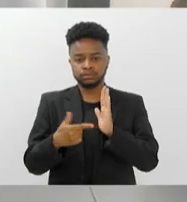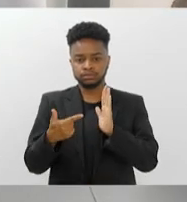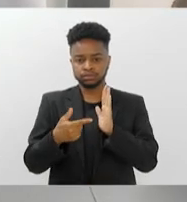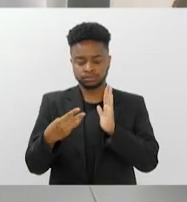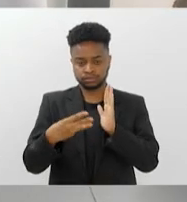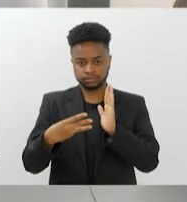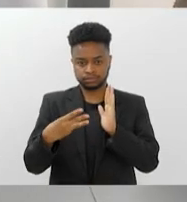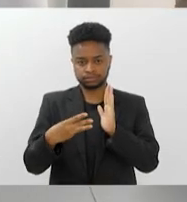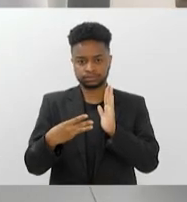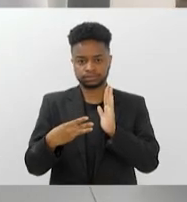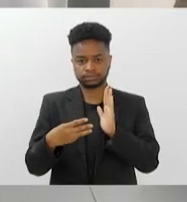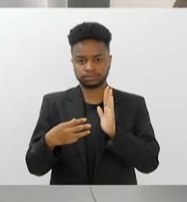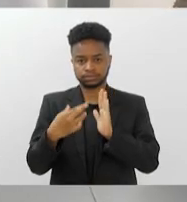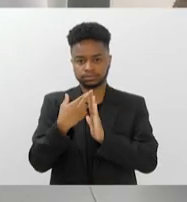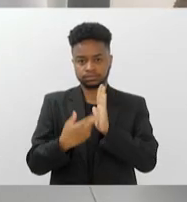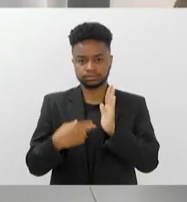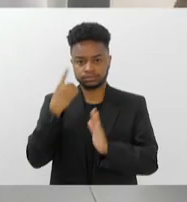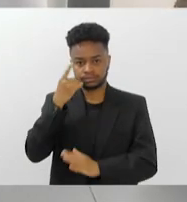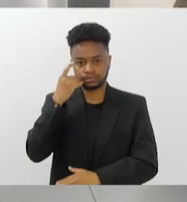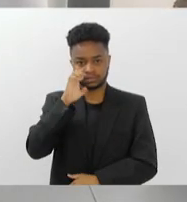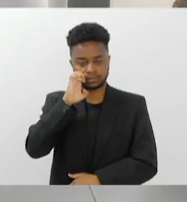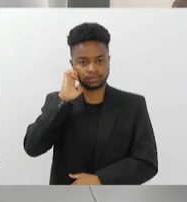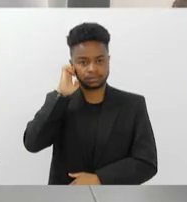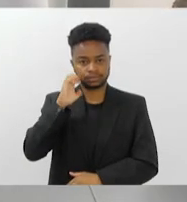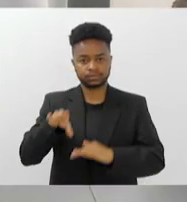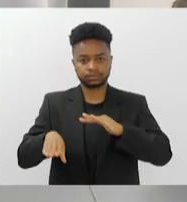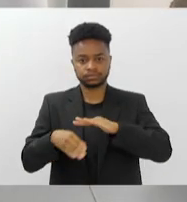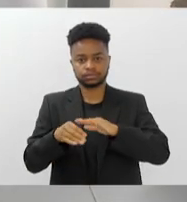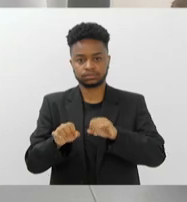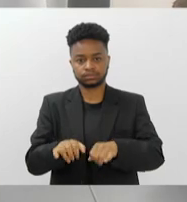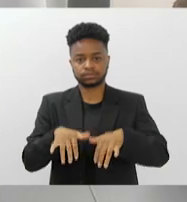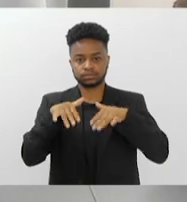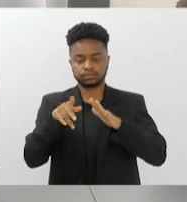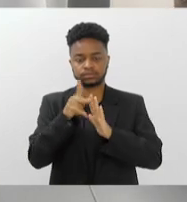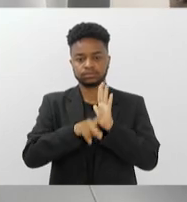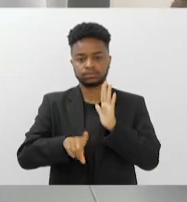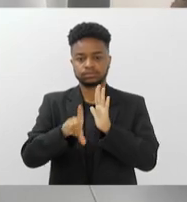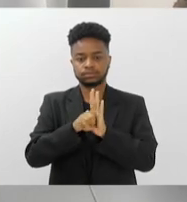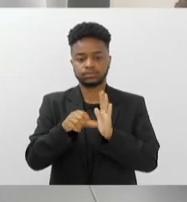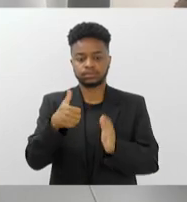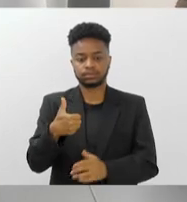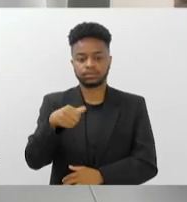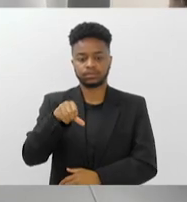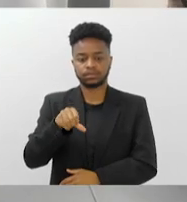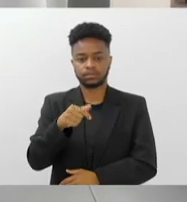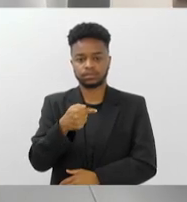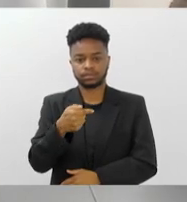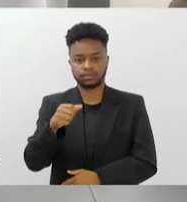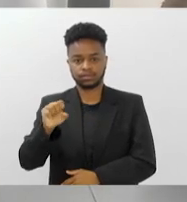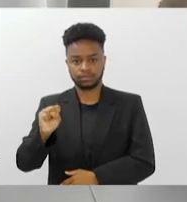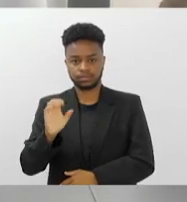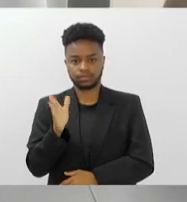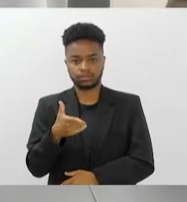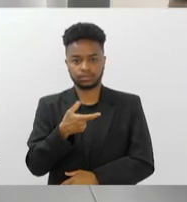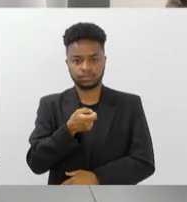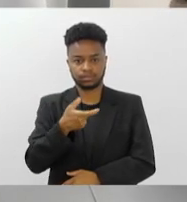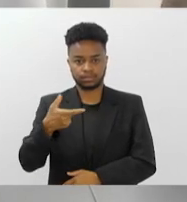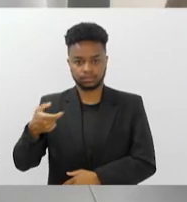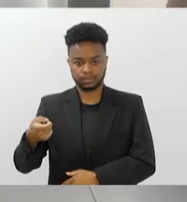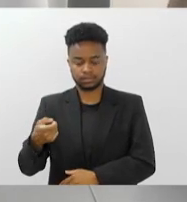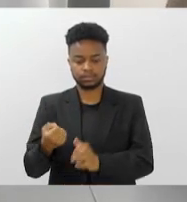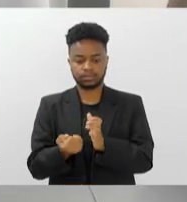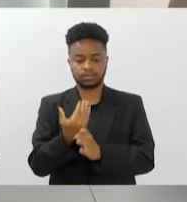deputada Élica Takimoto. Emenda de plenário ao projeto de lei 1978 de 20,